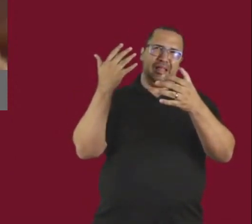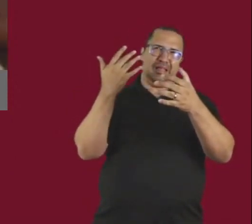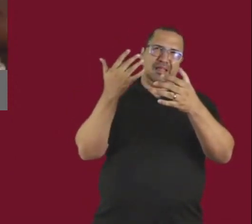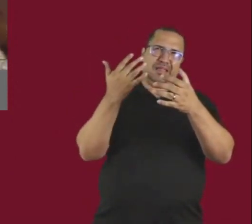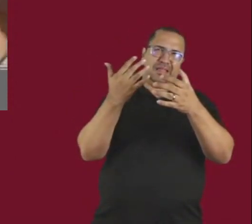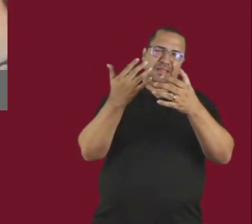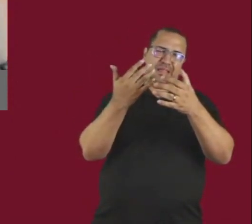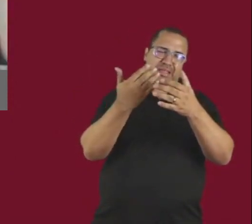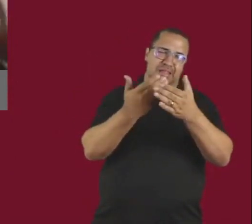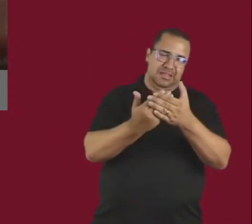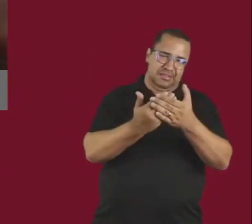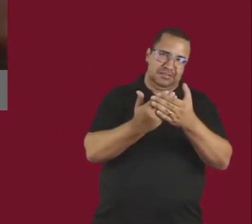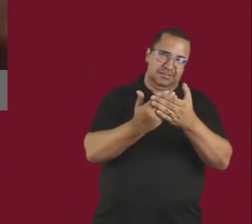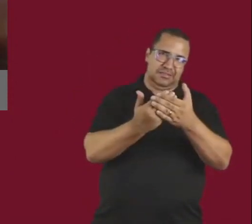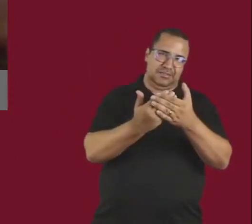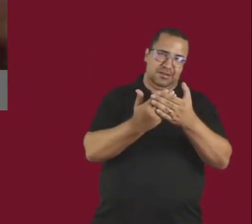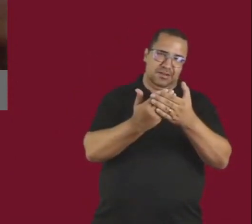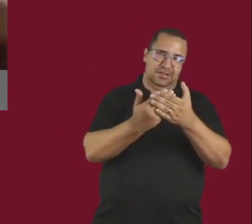gente